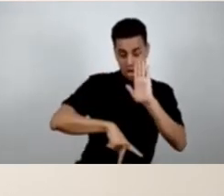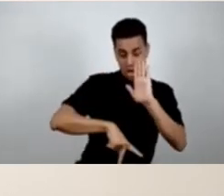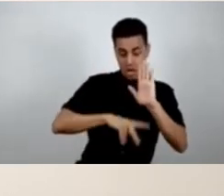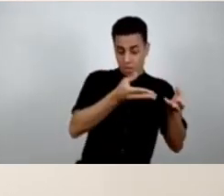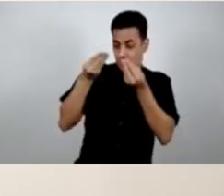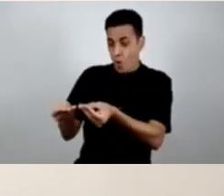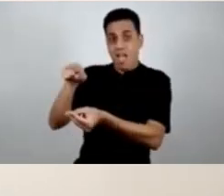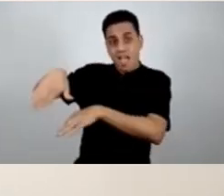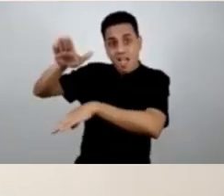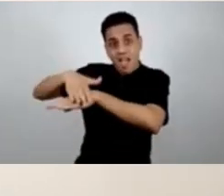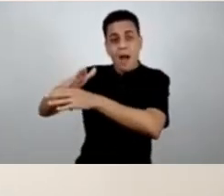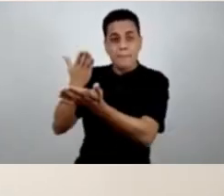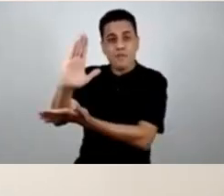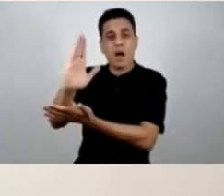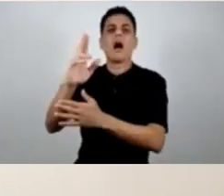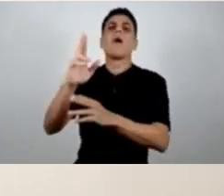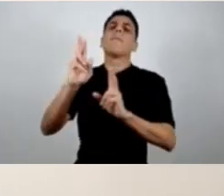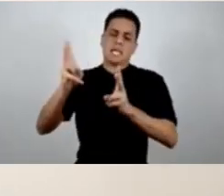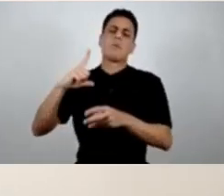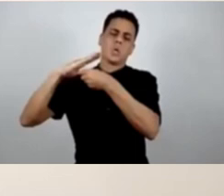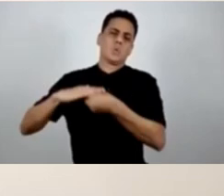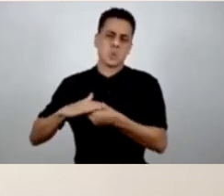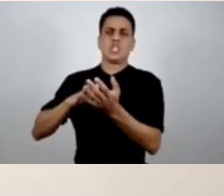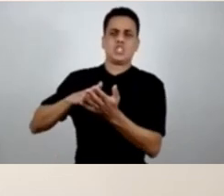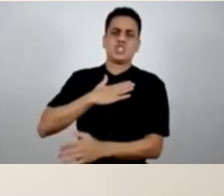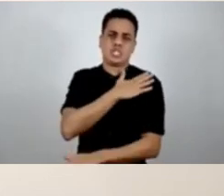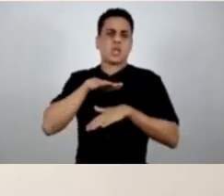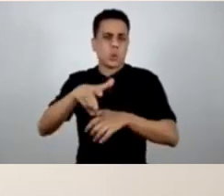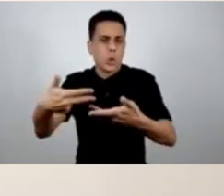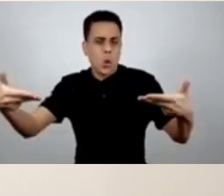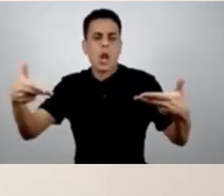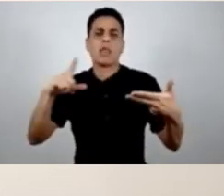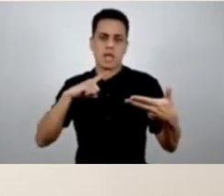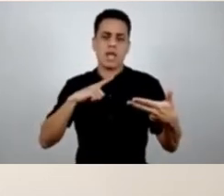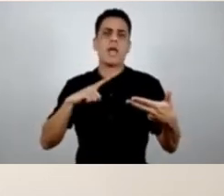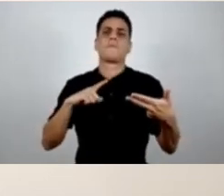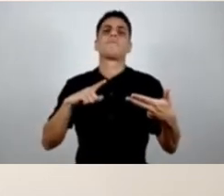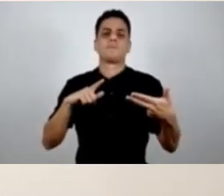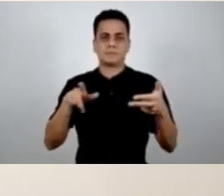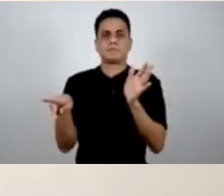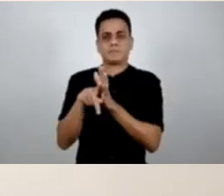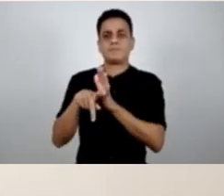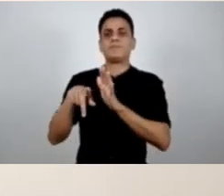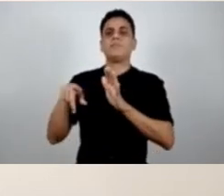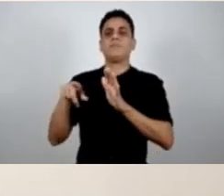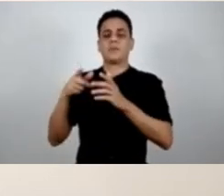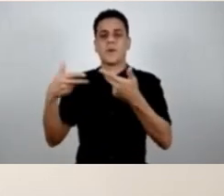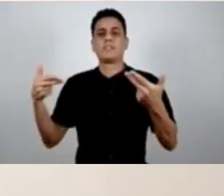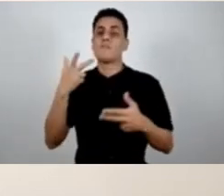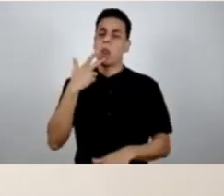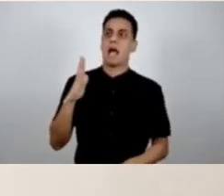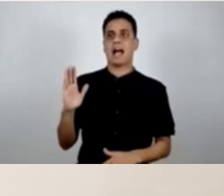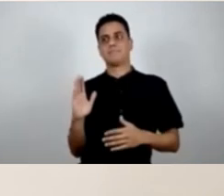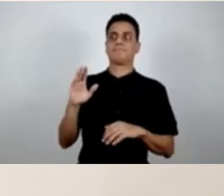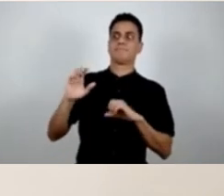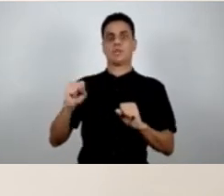porque apesar de toda a ditadura, de toda a questão da imagem, ele aprova. Ele pode julgar que o seu projeto não vai